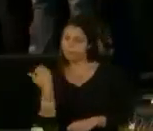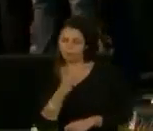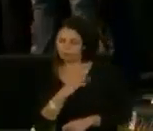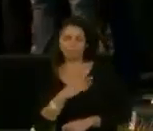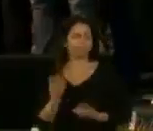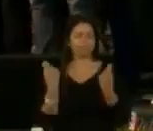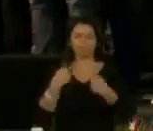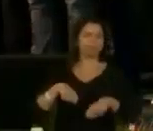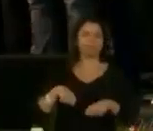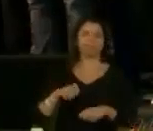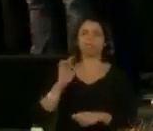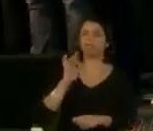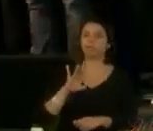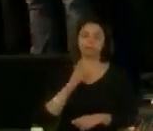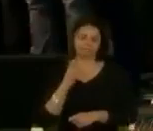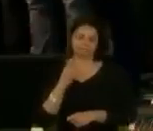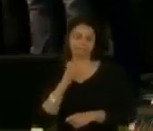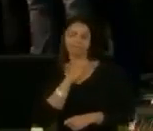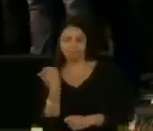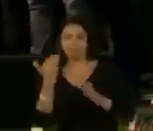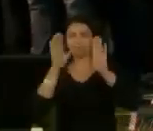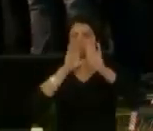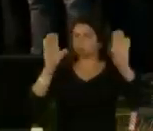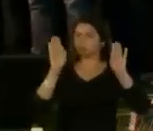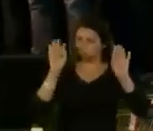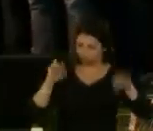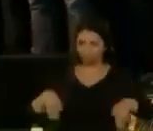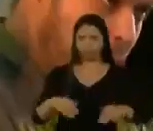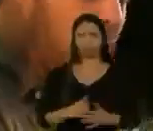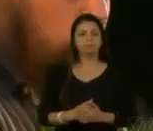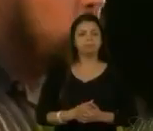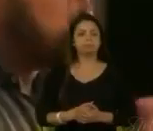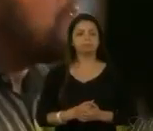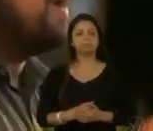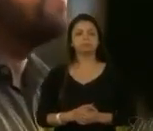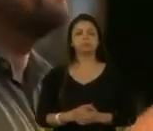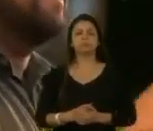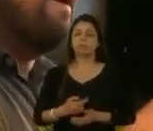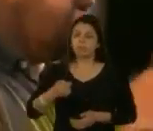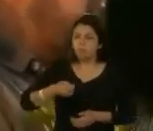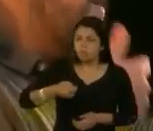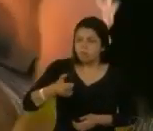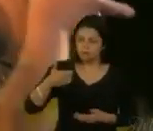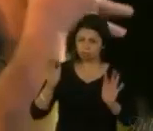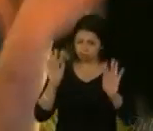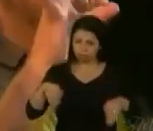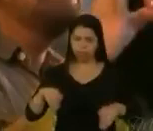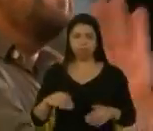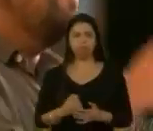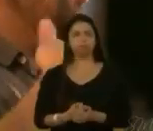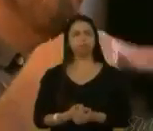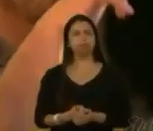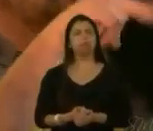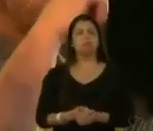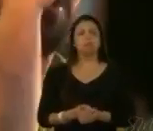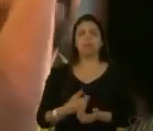não ser a morte eterna. Indo para o complemento, terminando, eu jamais esperava